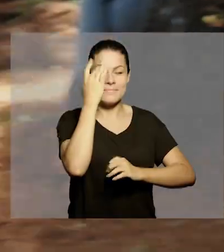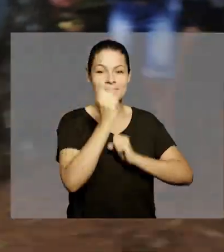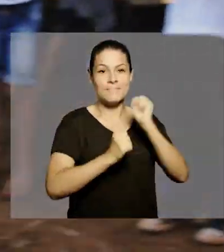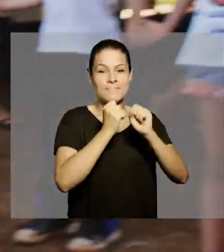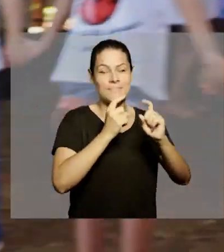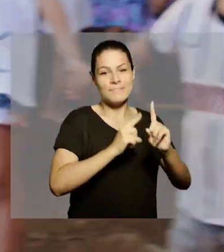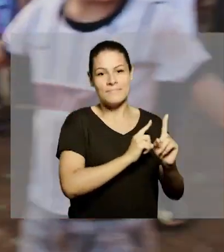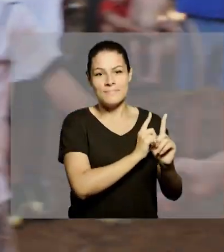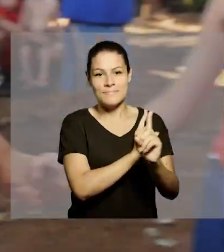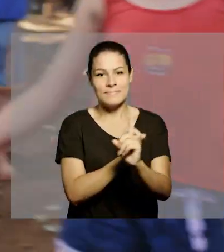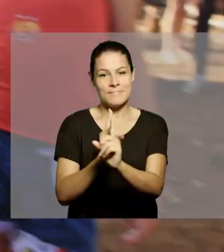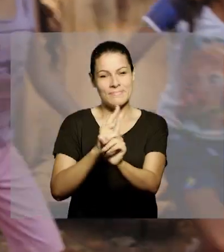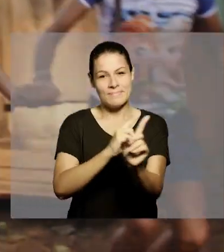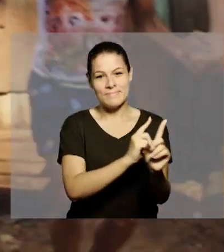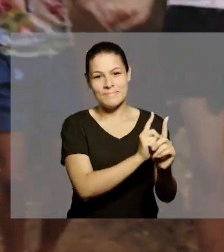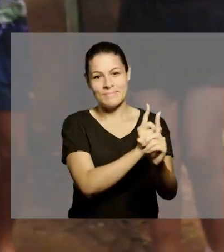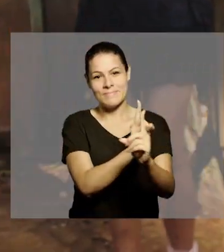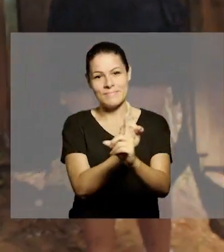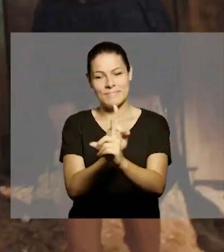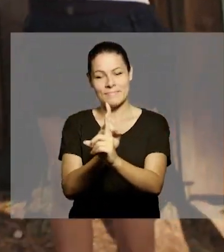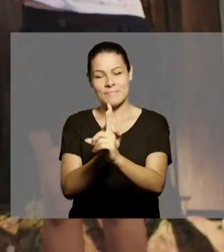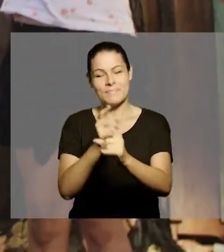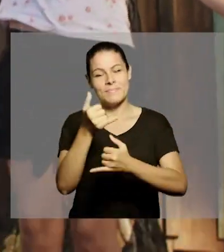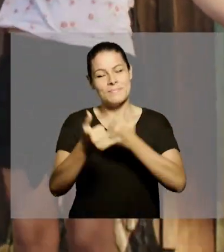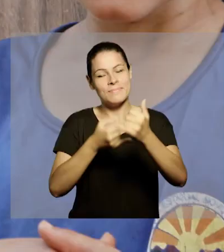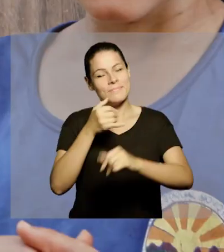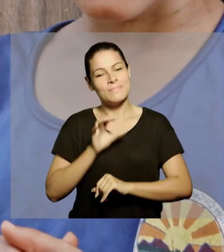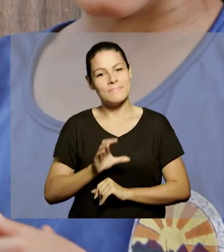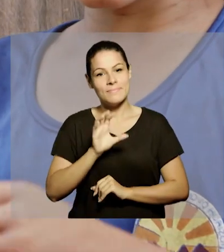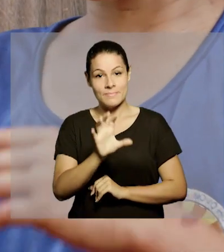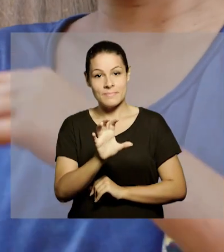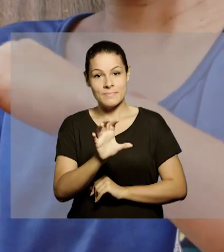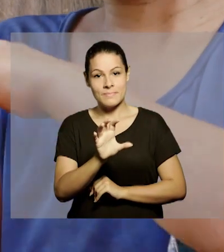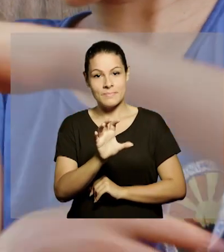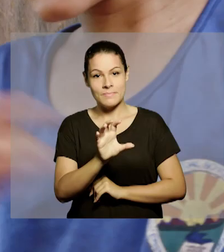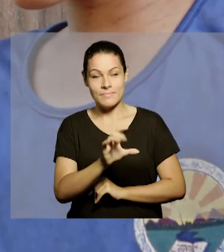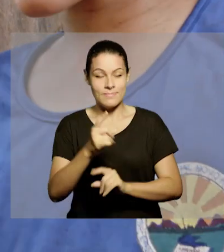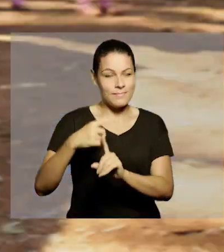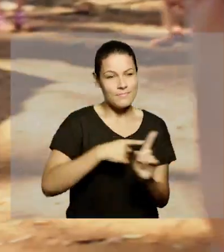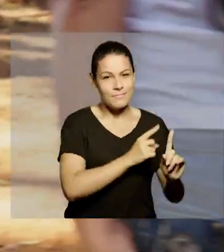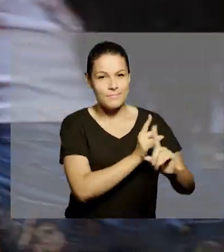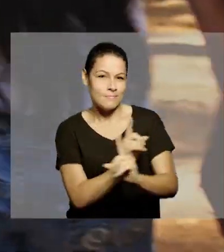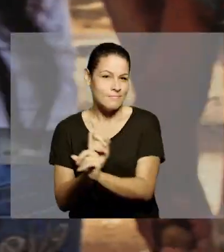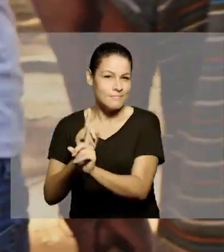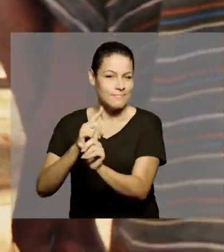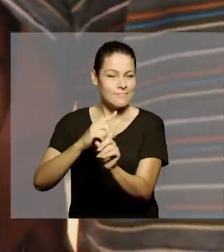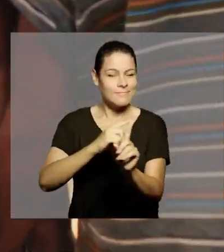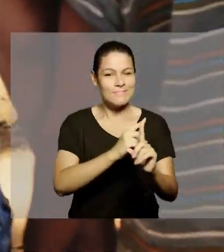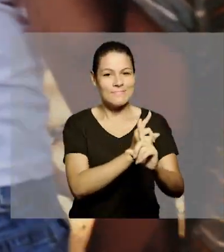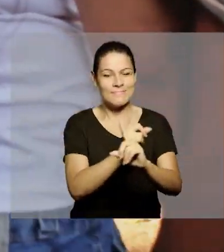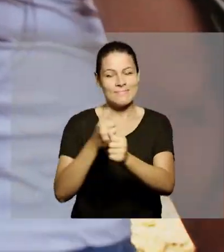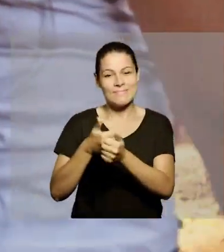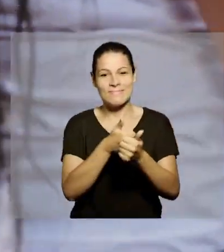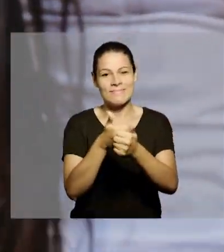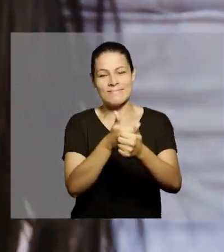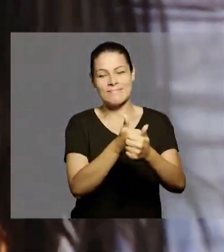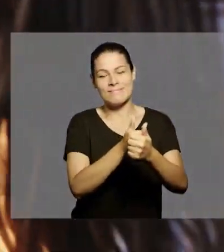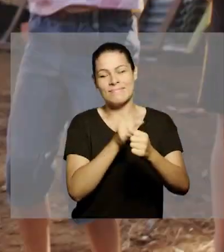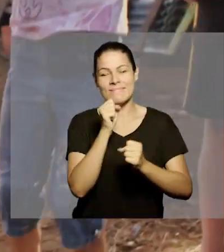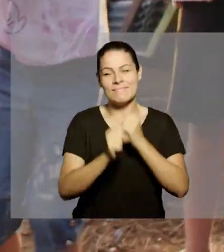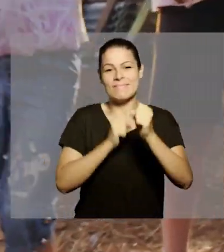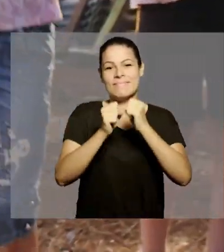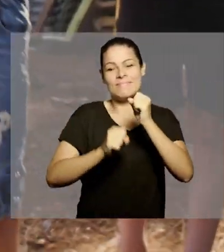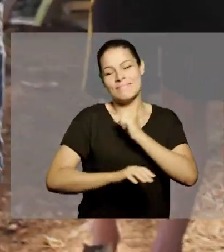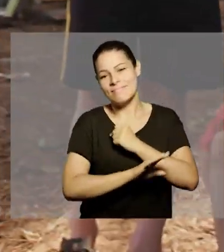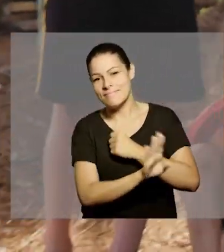fugir. A brincadeira é assim, ele dá um lé na pessoa, daí ele sai correndo,